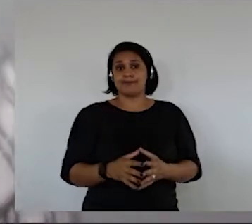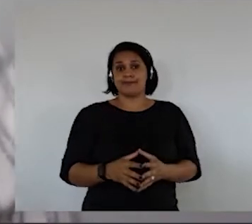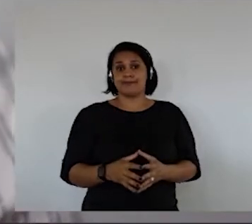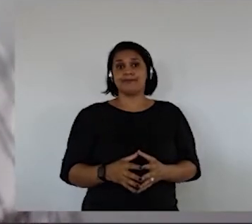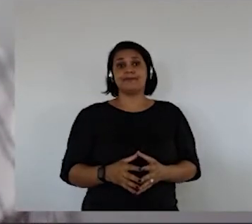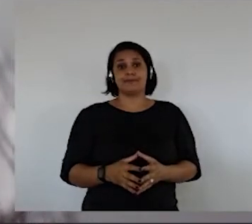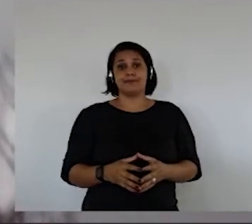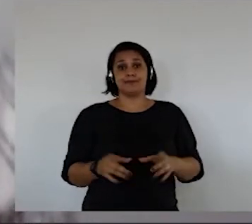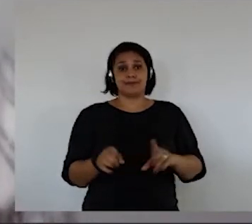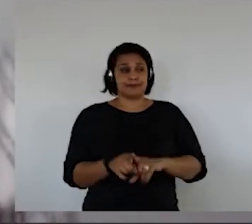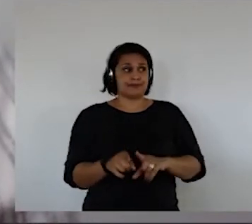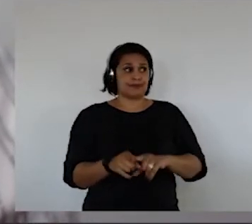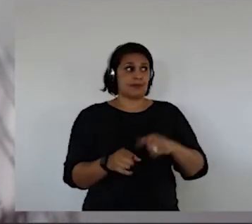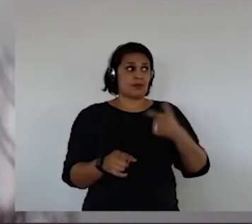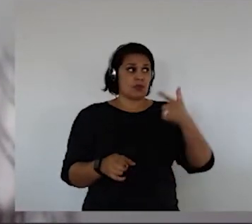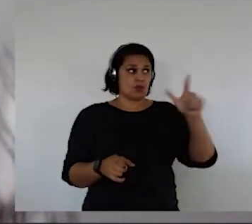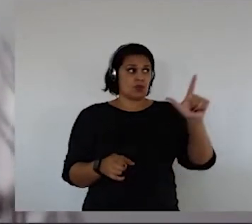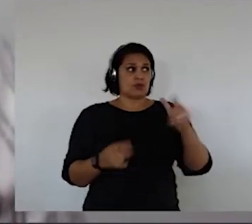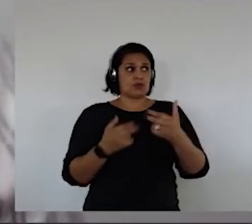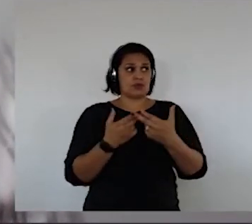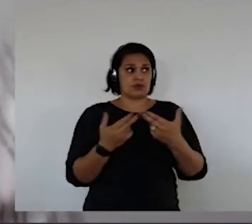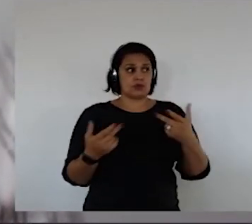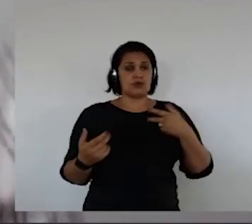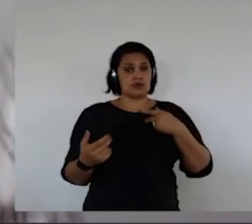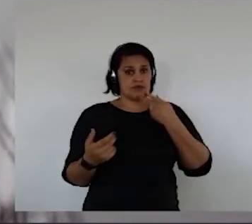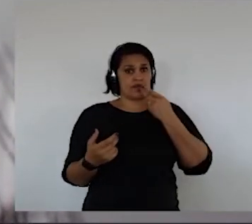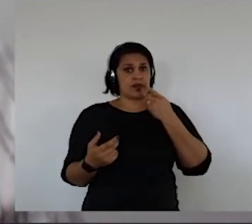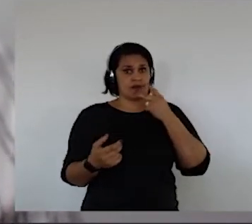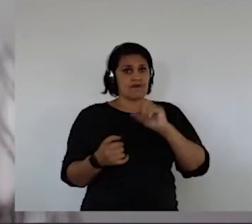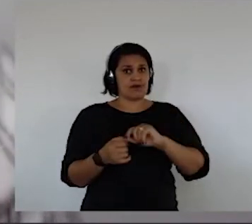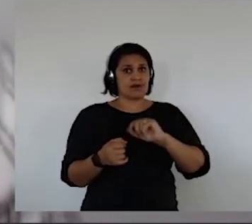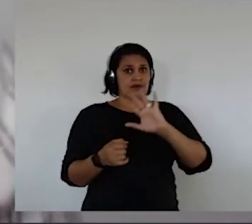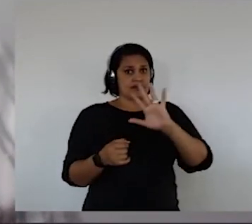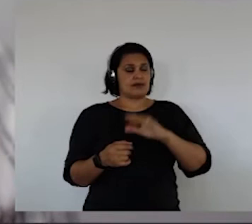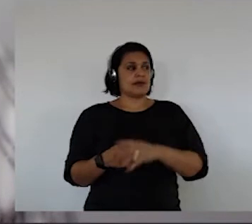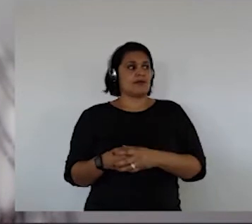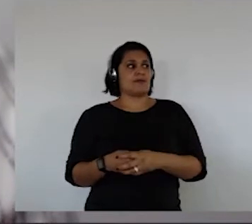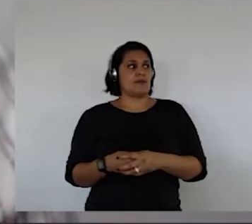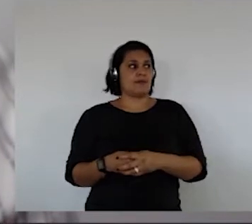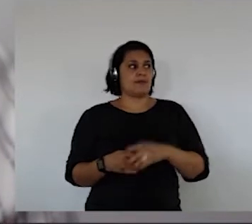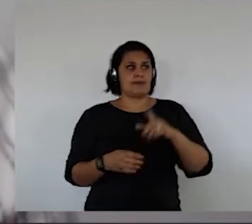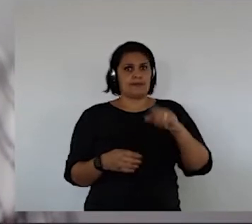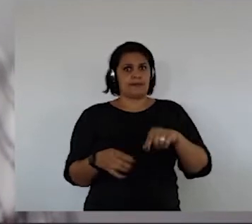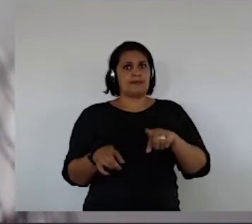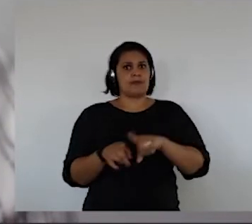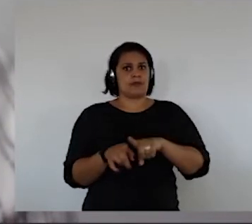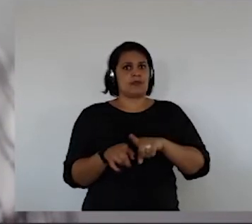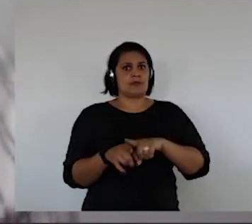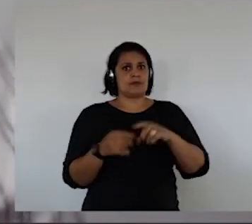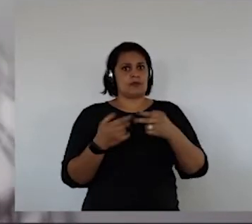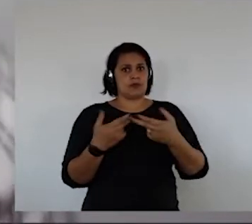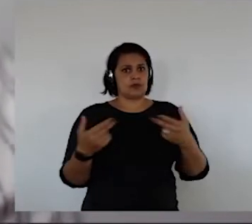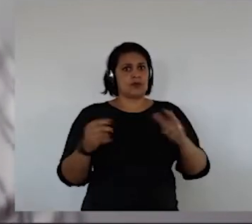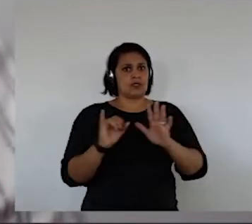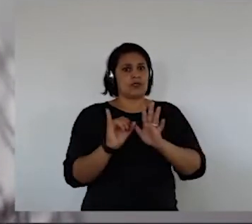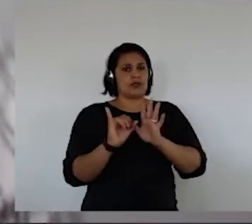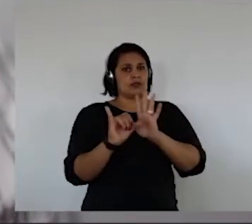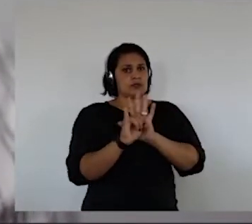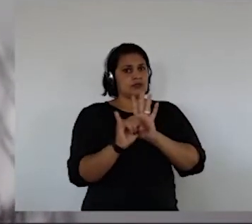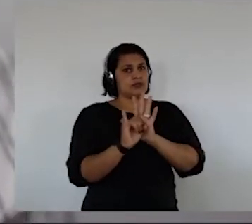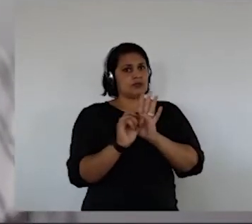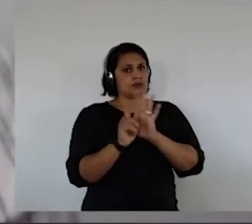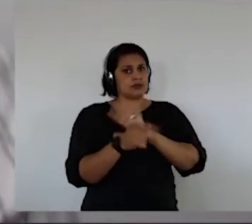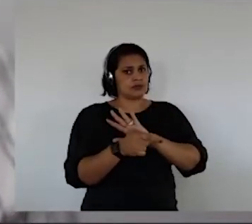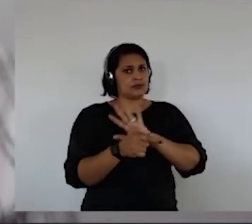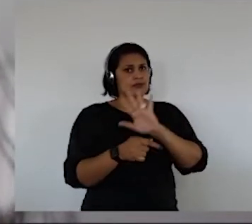outro recorte que eu falei que ia fazer, é muito difícil fazer o recorte de orientação sexual e identidade de gênero. Assim como nós